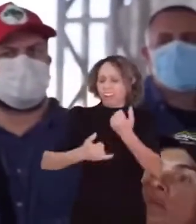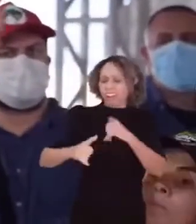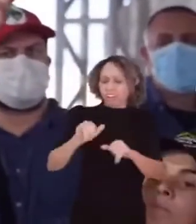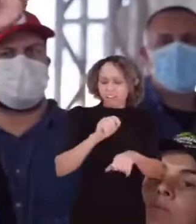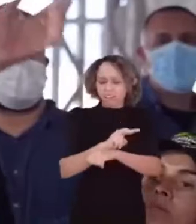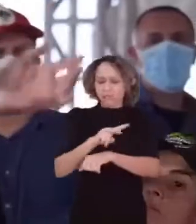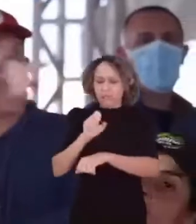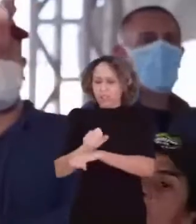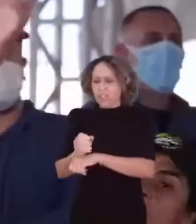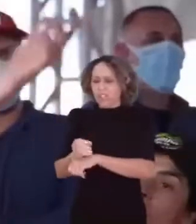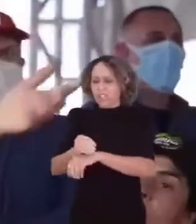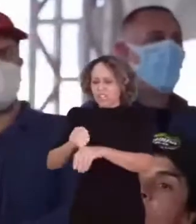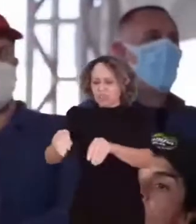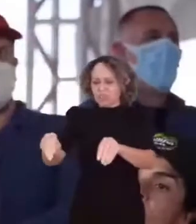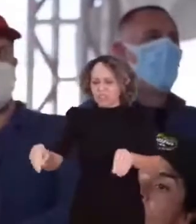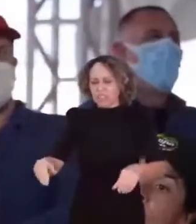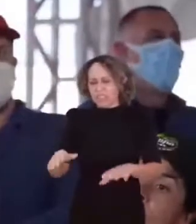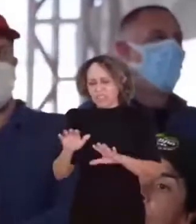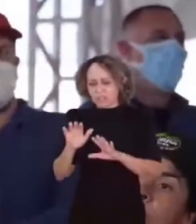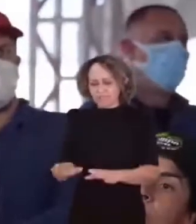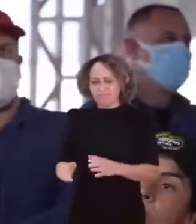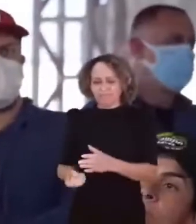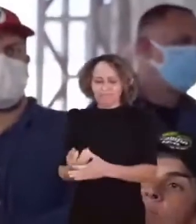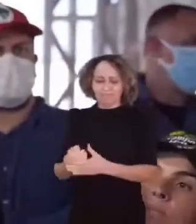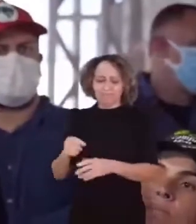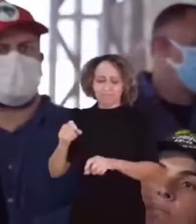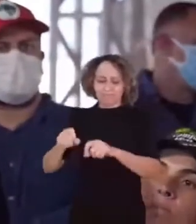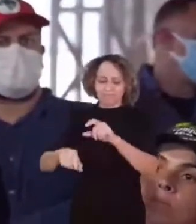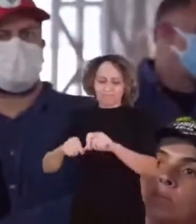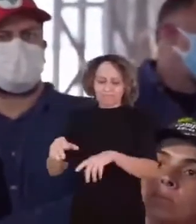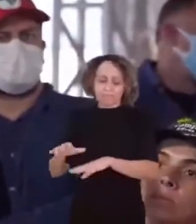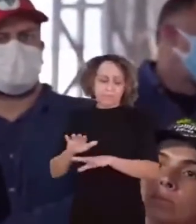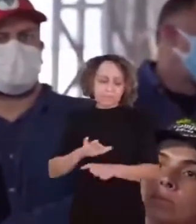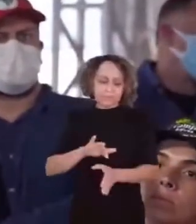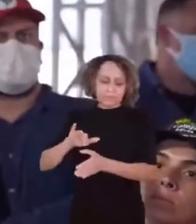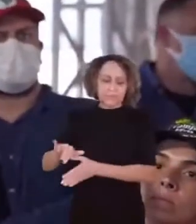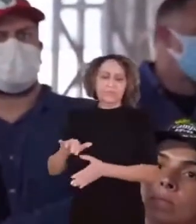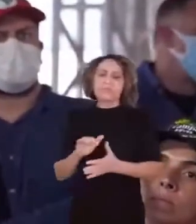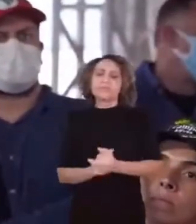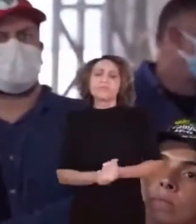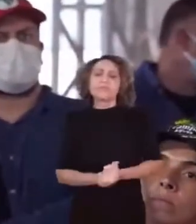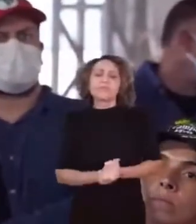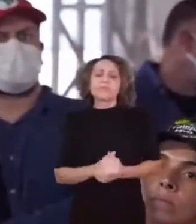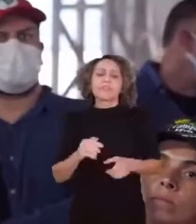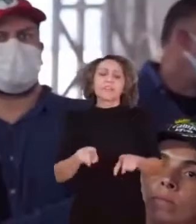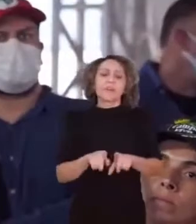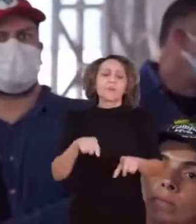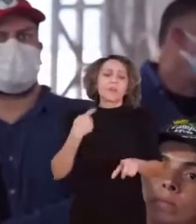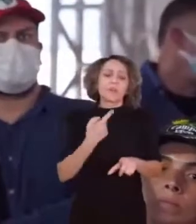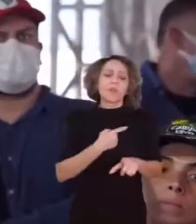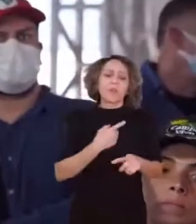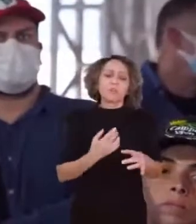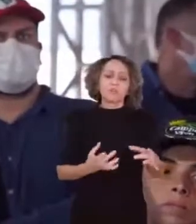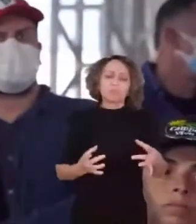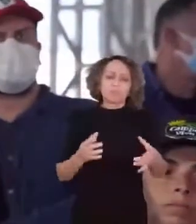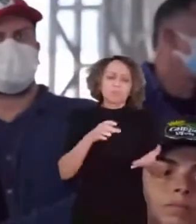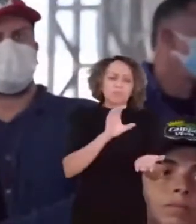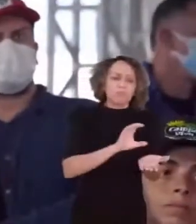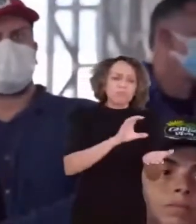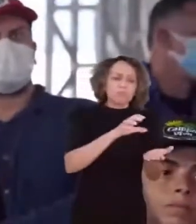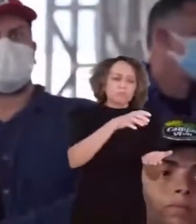aliança com os outros setores da sociedade. Só assim nós podemos